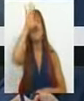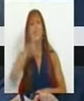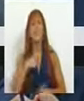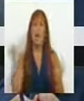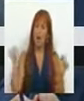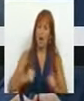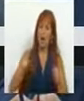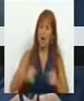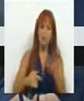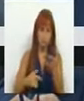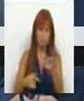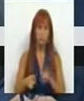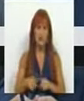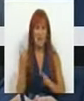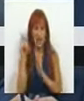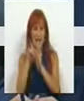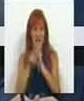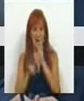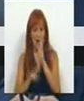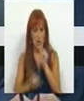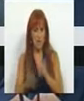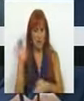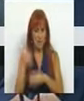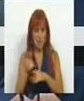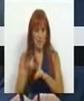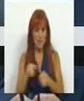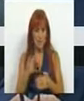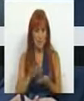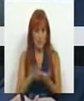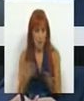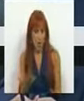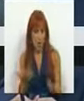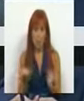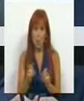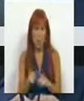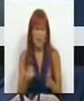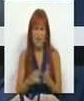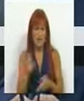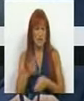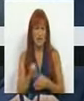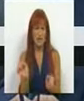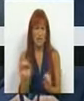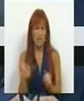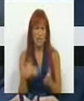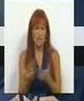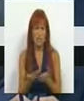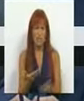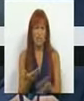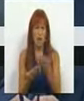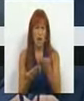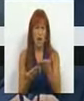Governador confirmou que com as regras de capital atualmente em vigor, não há necessidades